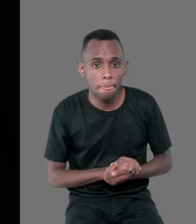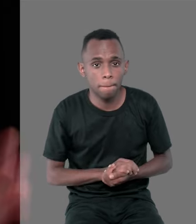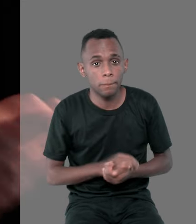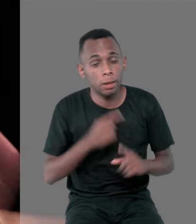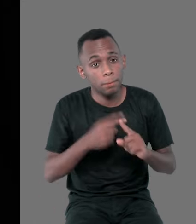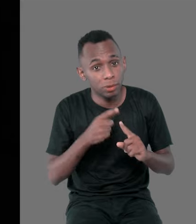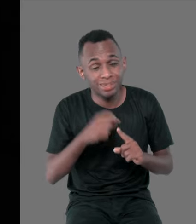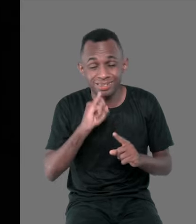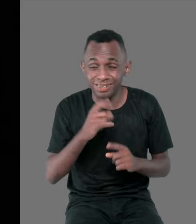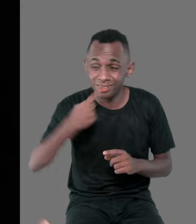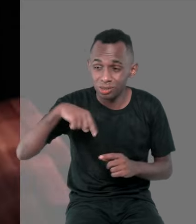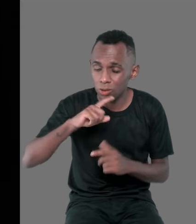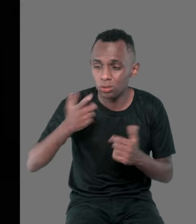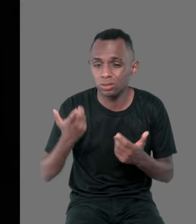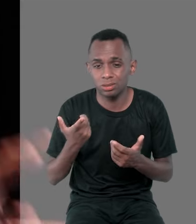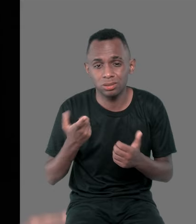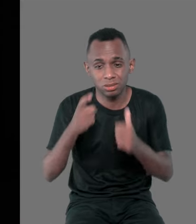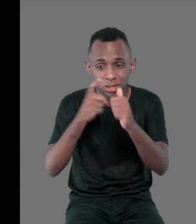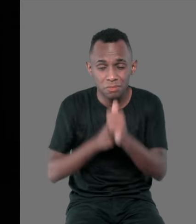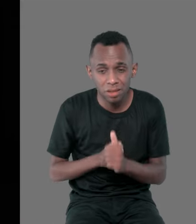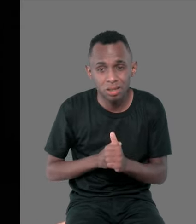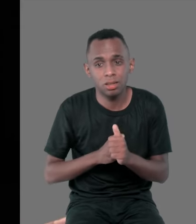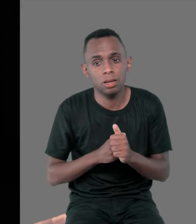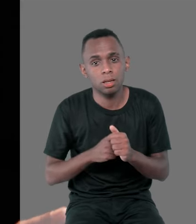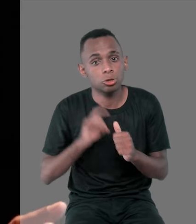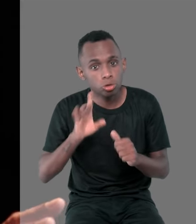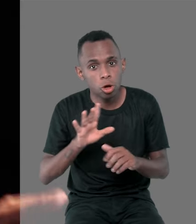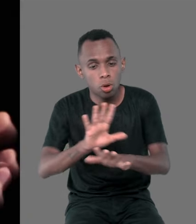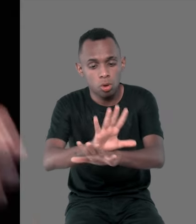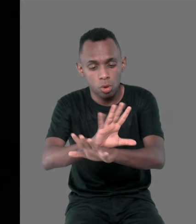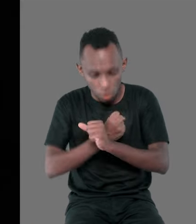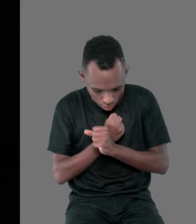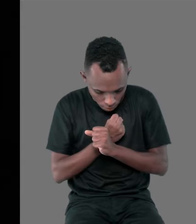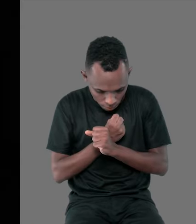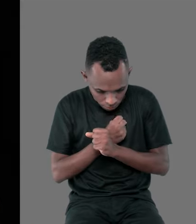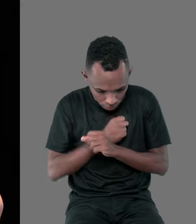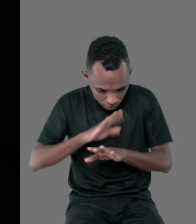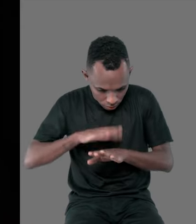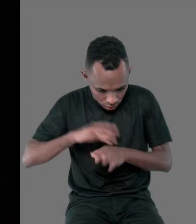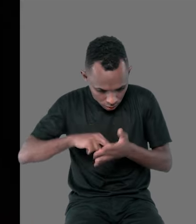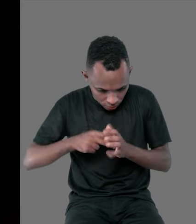Porque se a gente for depender de atos de censura para que um livro